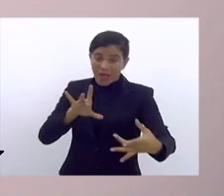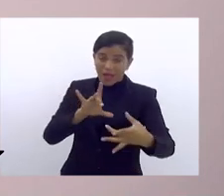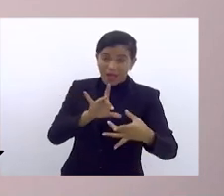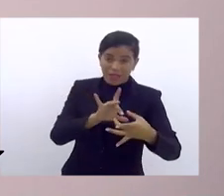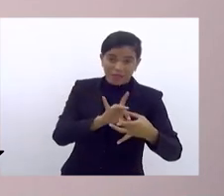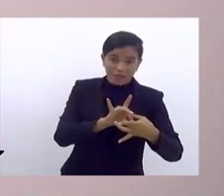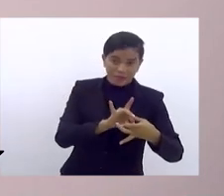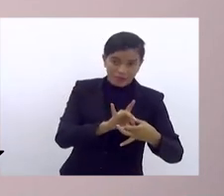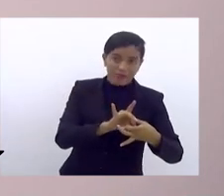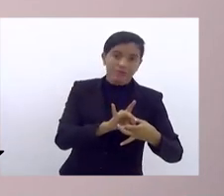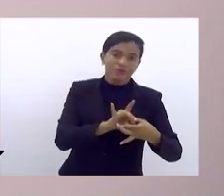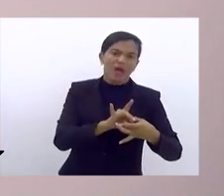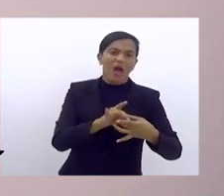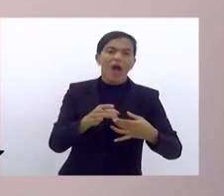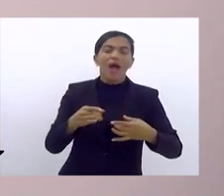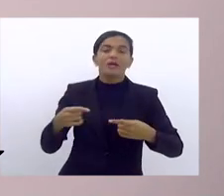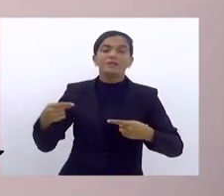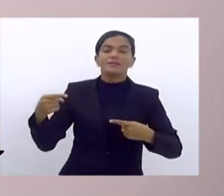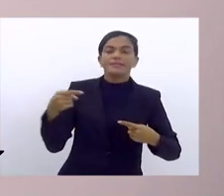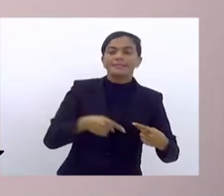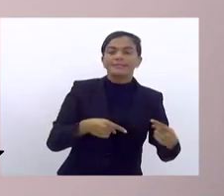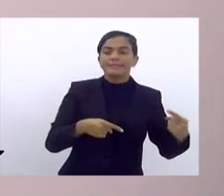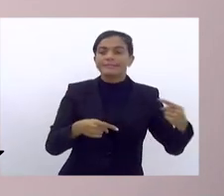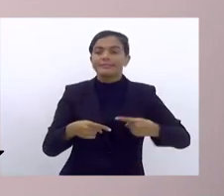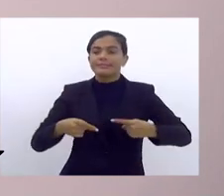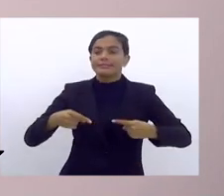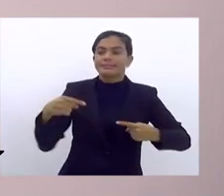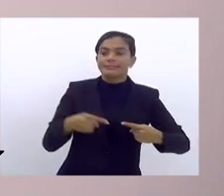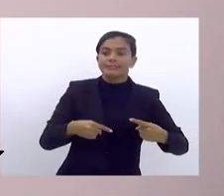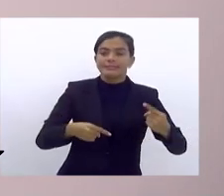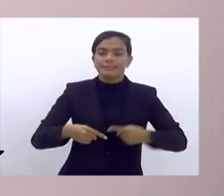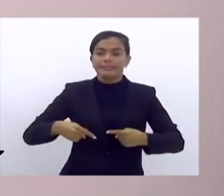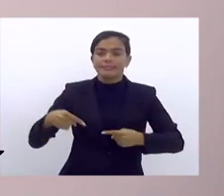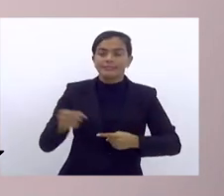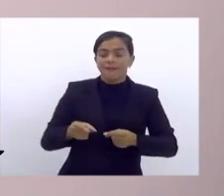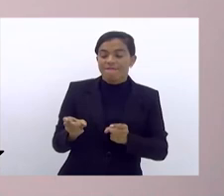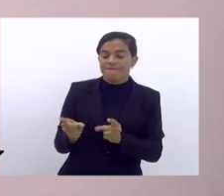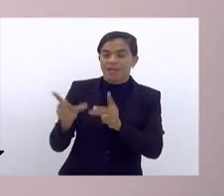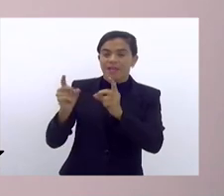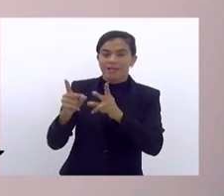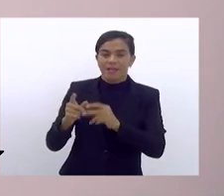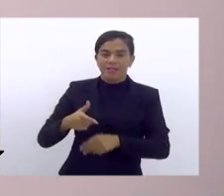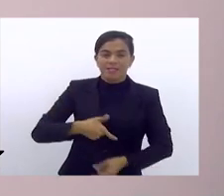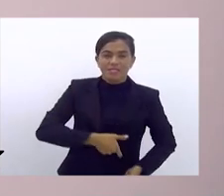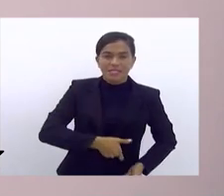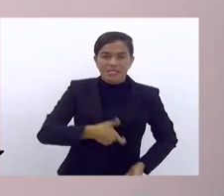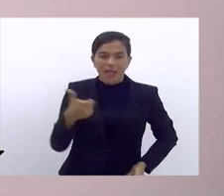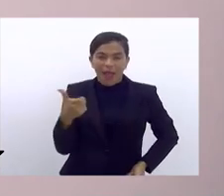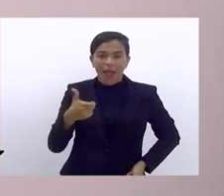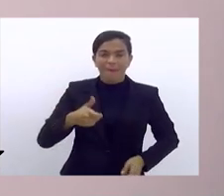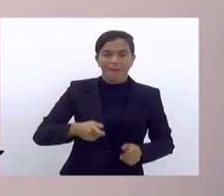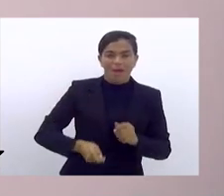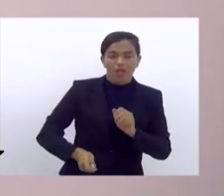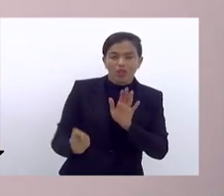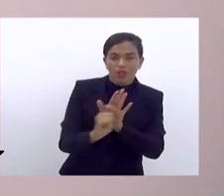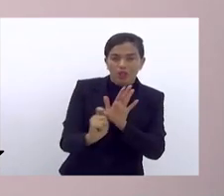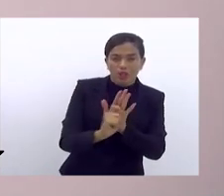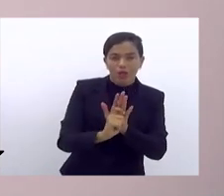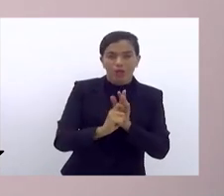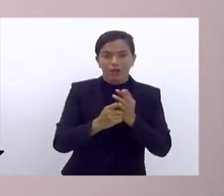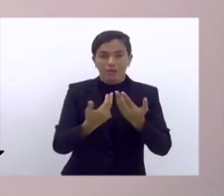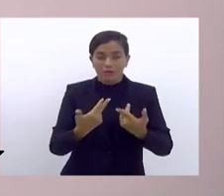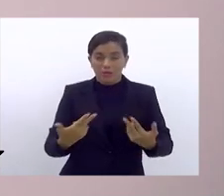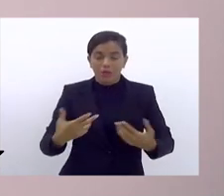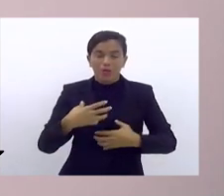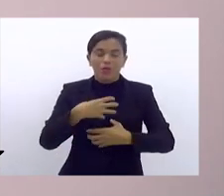a disputas no comércio ilegal de armas e drogas fazem que conforme um momento o